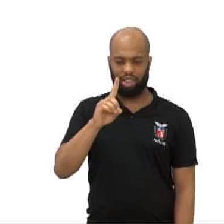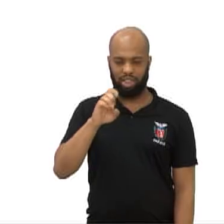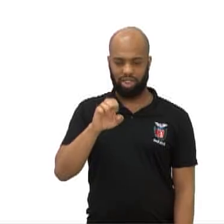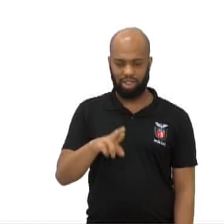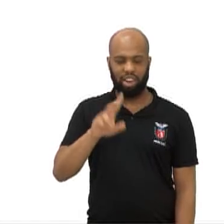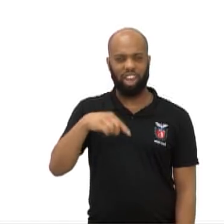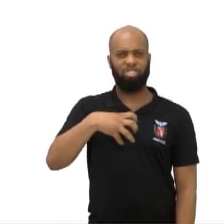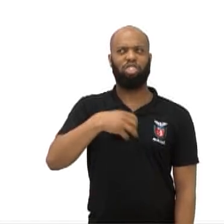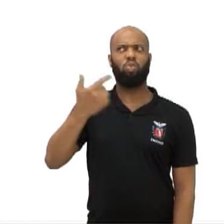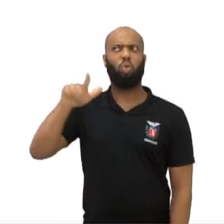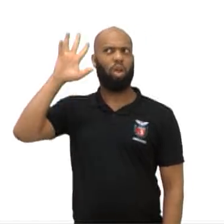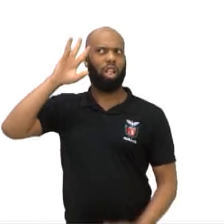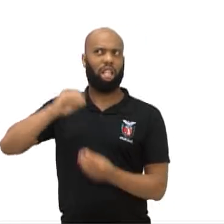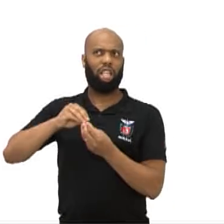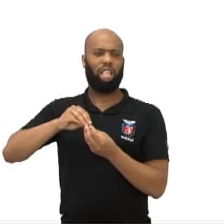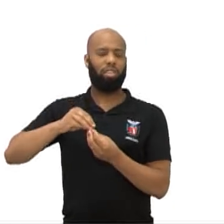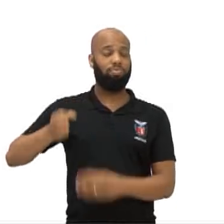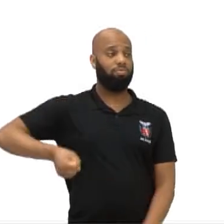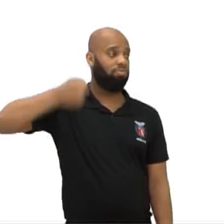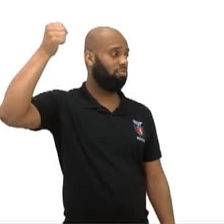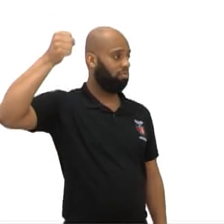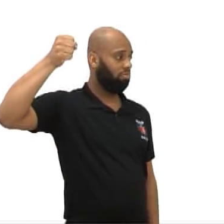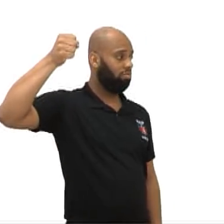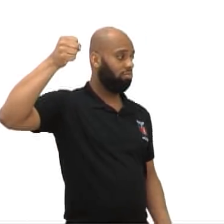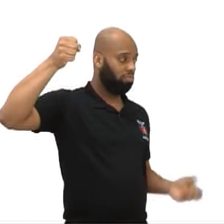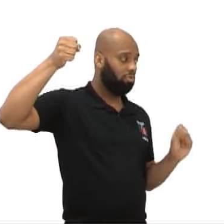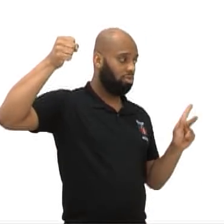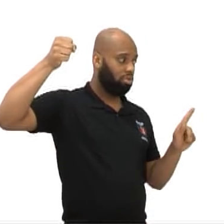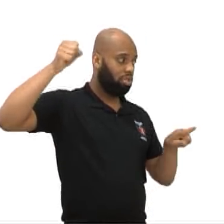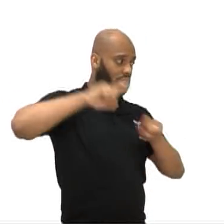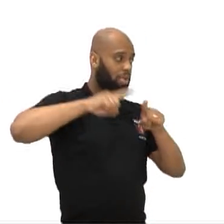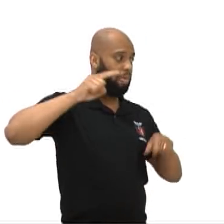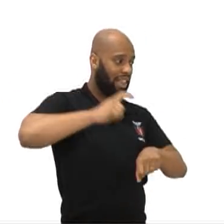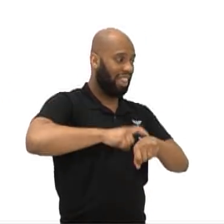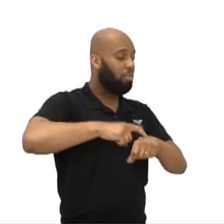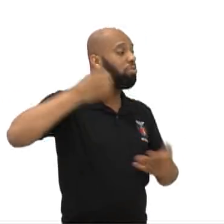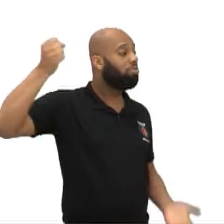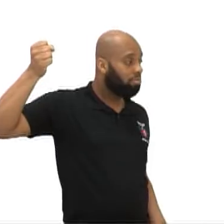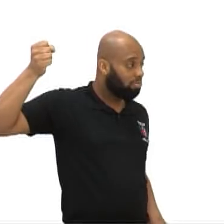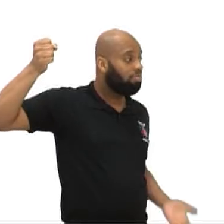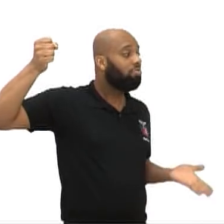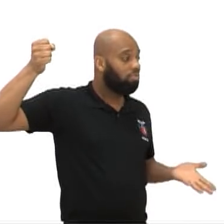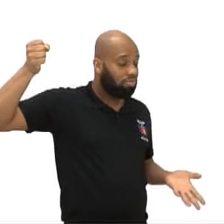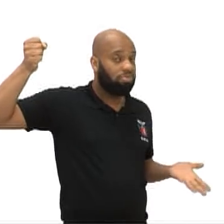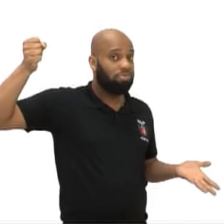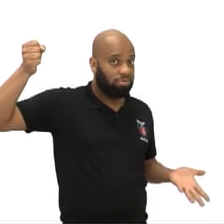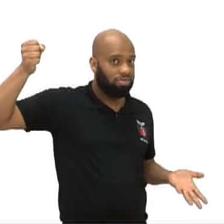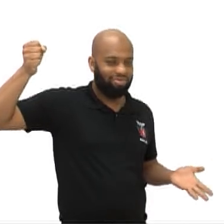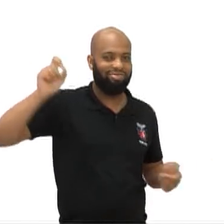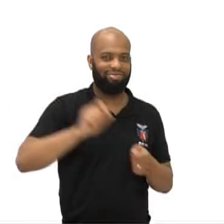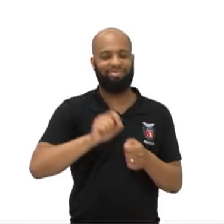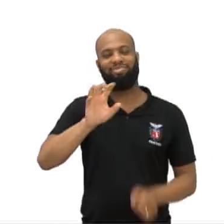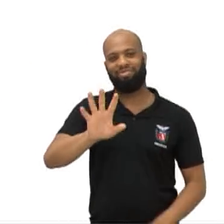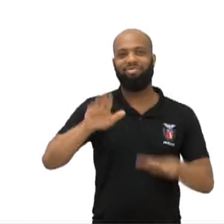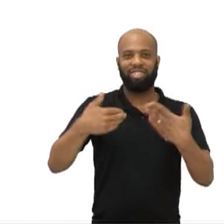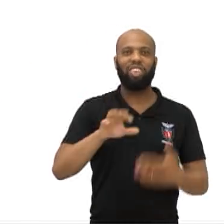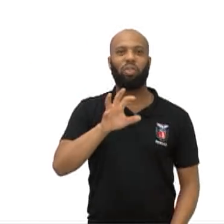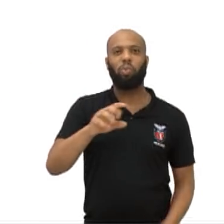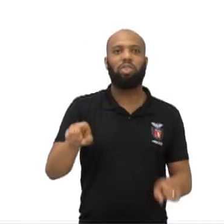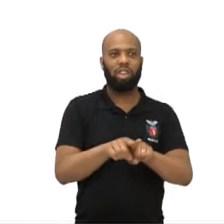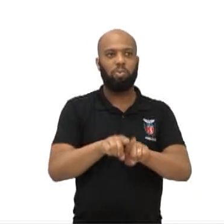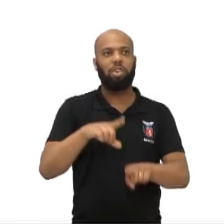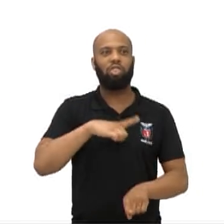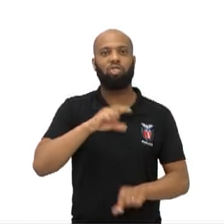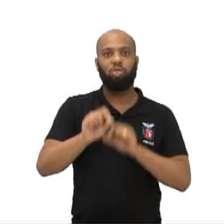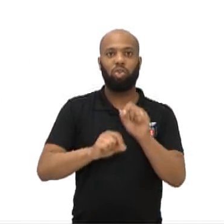outra forma, né, pela pessoa que está fazendo o lanche. Né? O que ela faz? Ela fica com o pepino ali elevado. Né? Então, ele devia